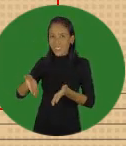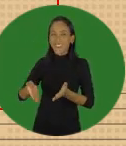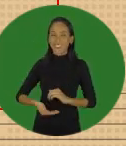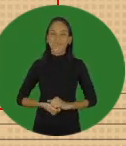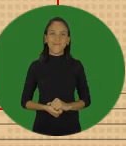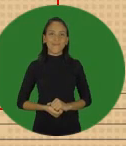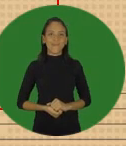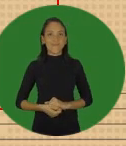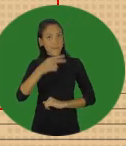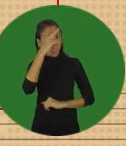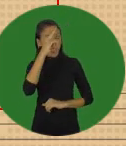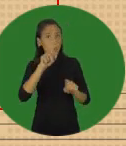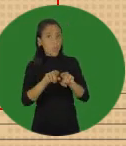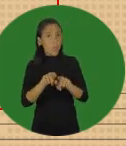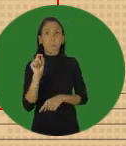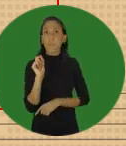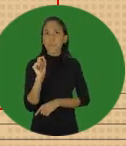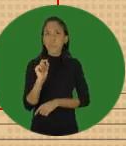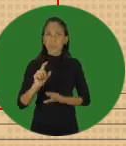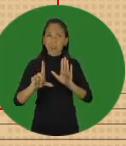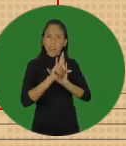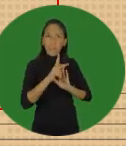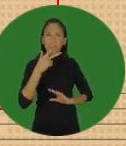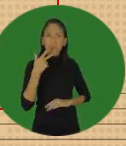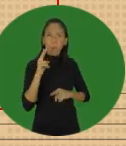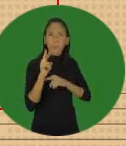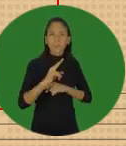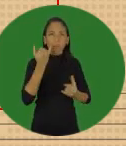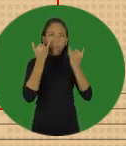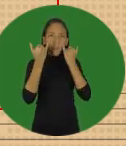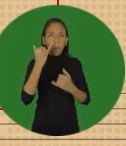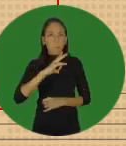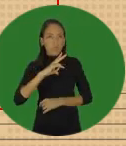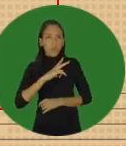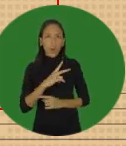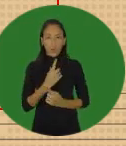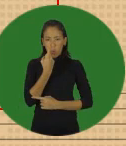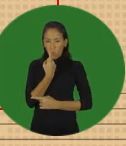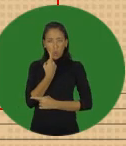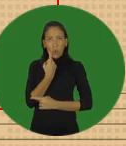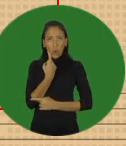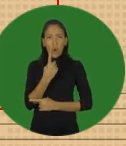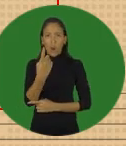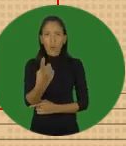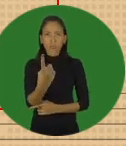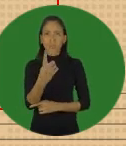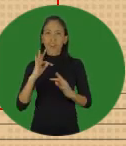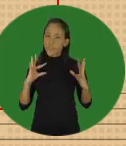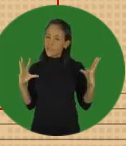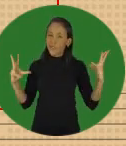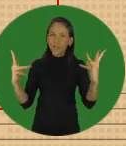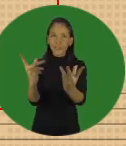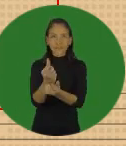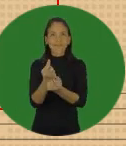adquiridos. Lembre-se, a proteção de dados pessoais é uma via de mão dupla e um pacto coletivo.